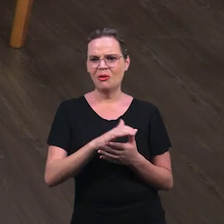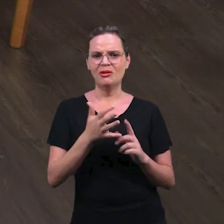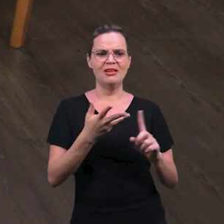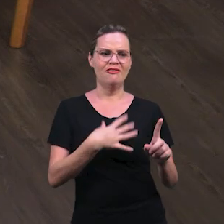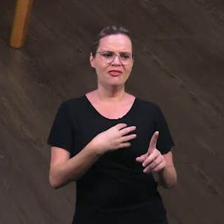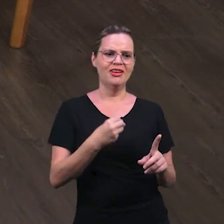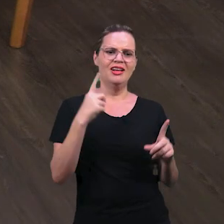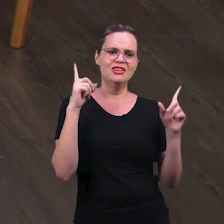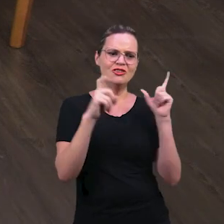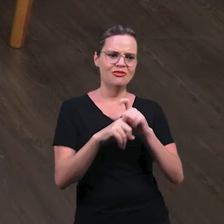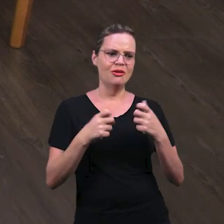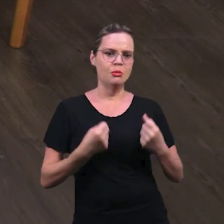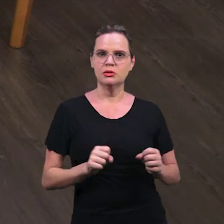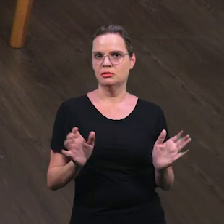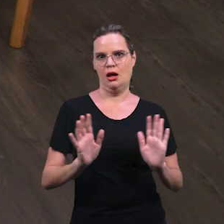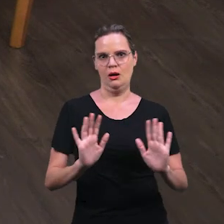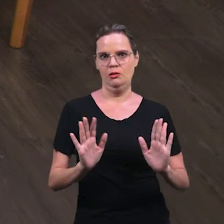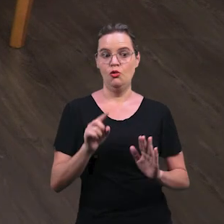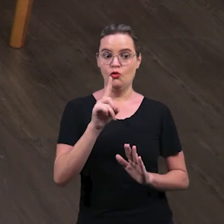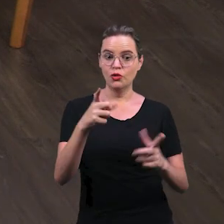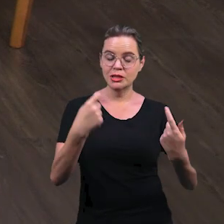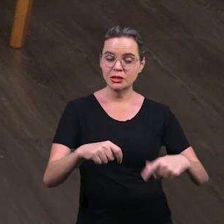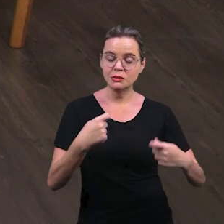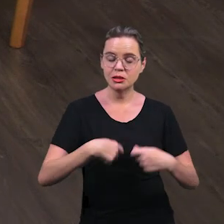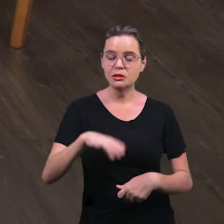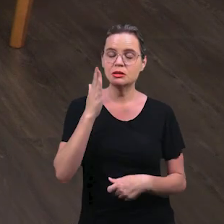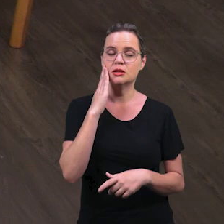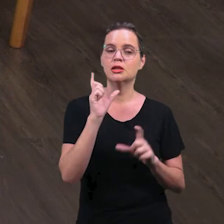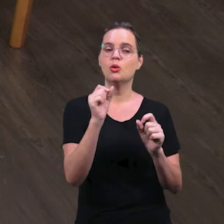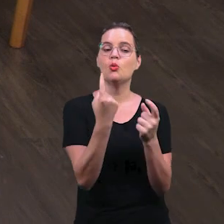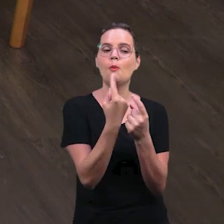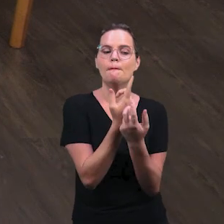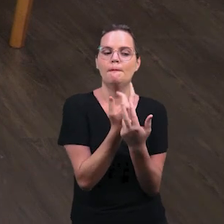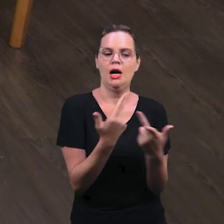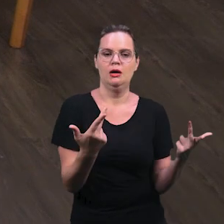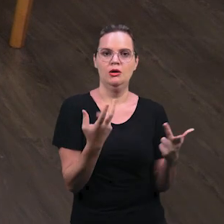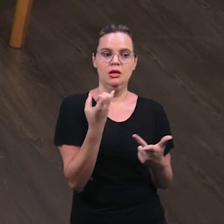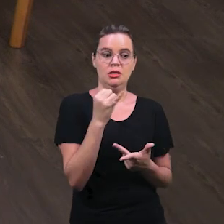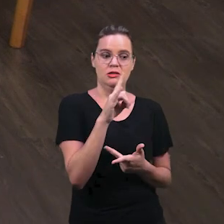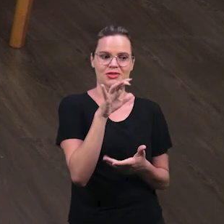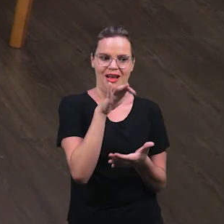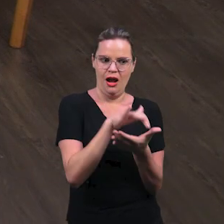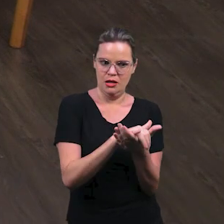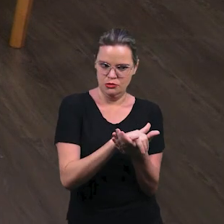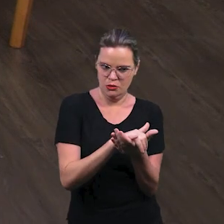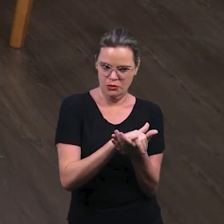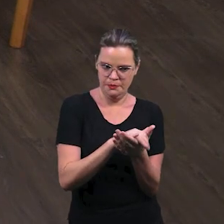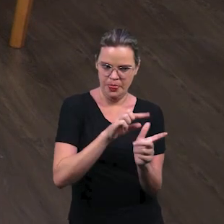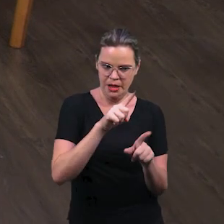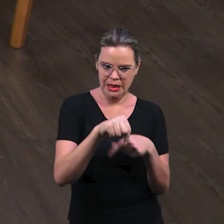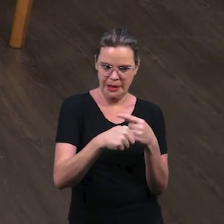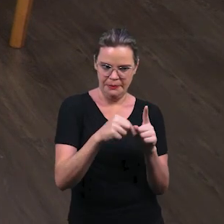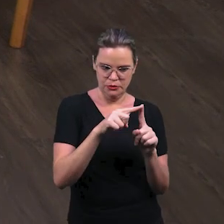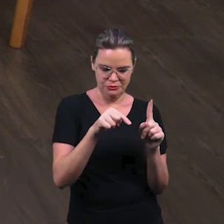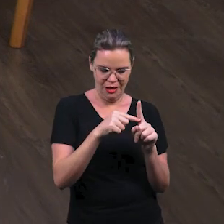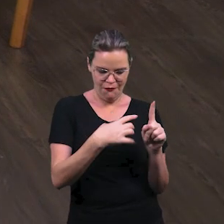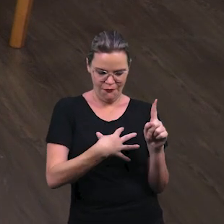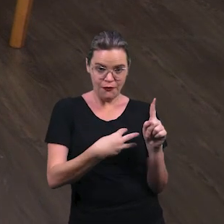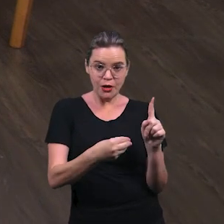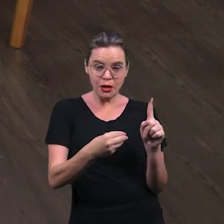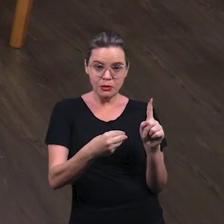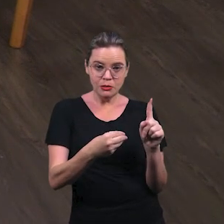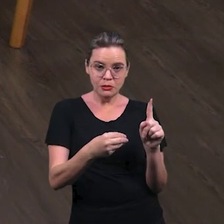Gente, olha só, vocês precisam entender uma coisa. Quando você casa e depois você tem